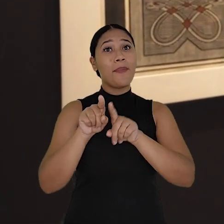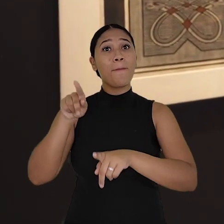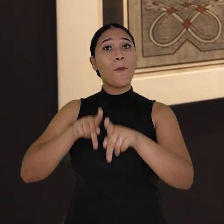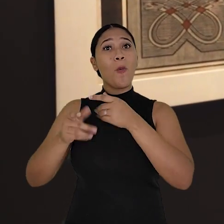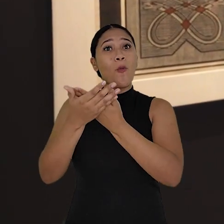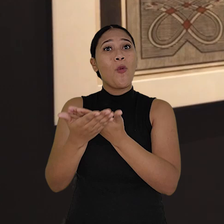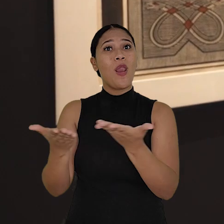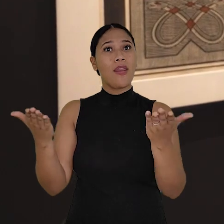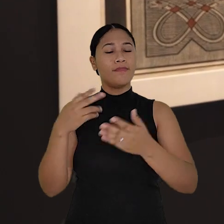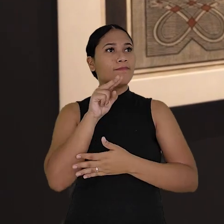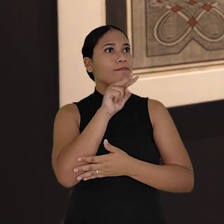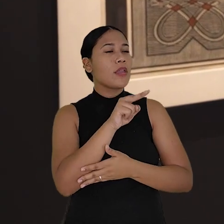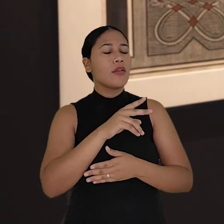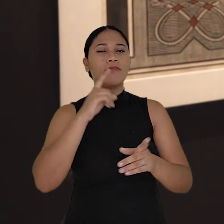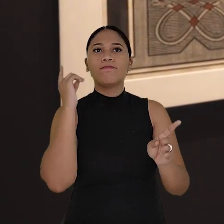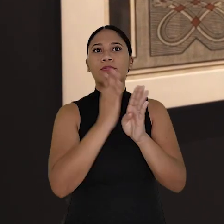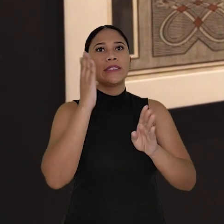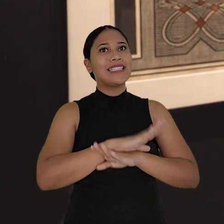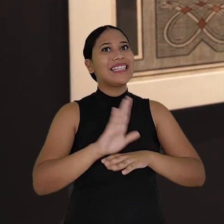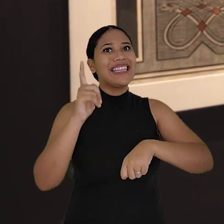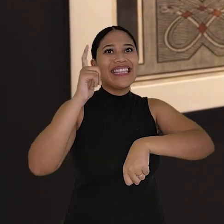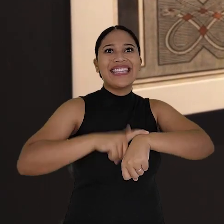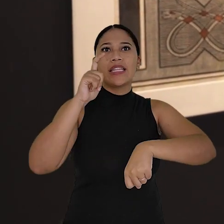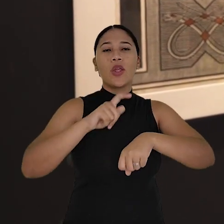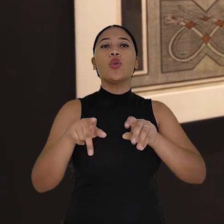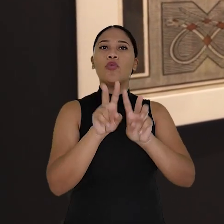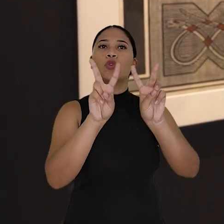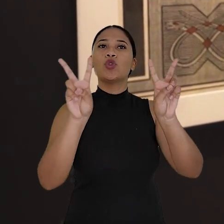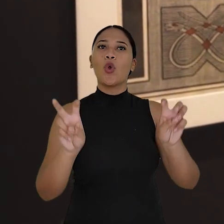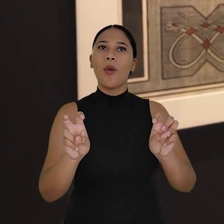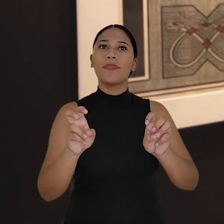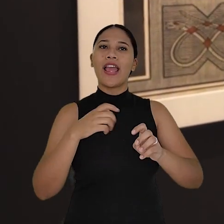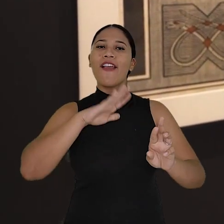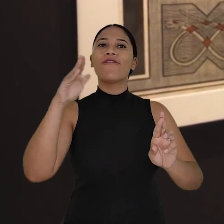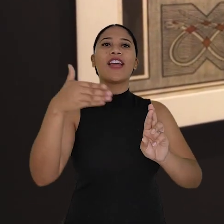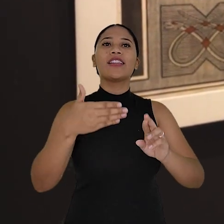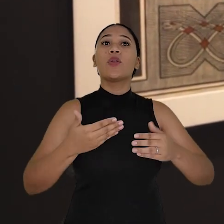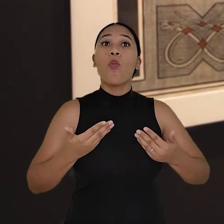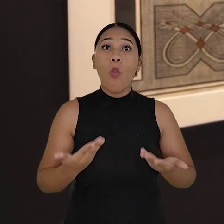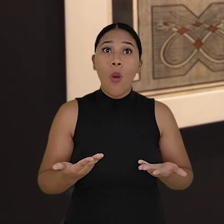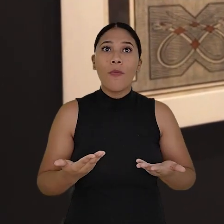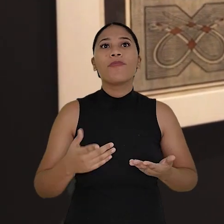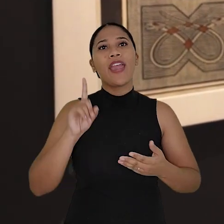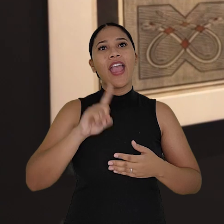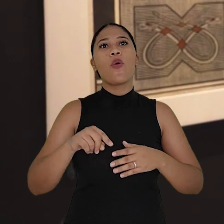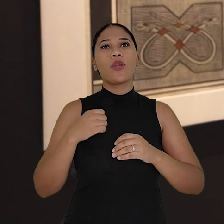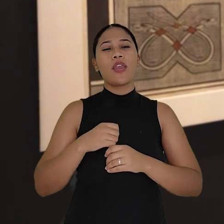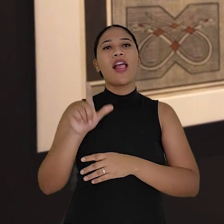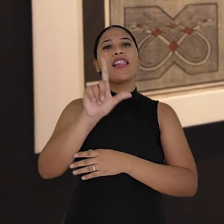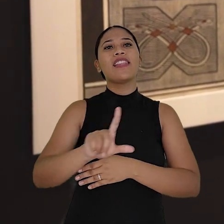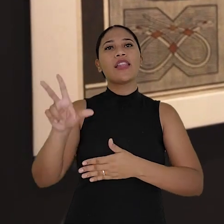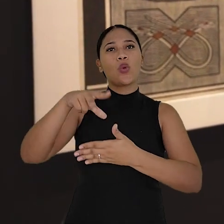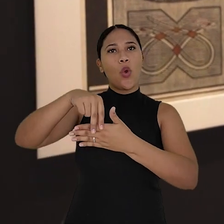para o trabalho e você vê imediatamente que ele está falando sobre, que ele está se referindo ao